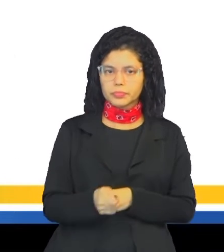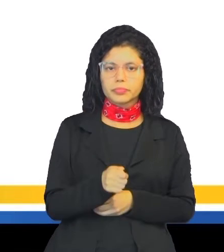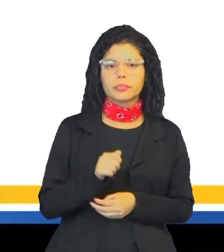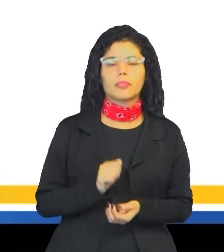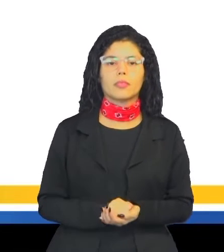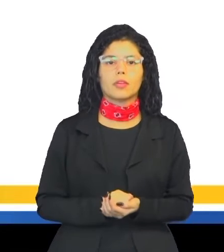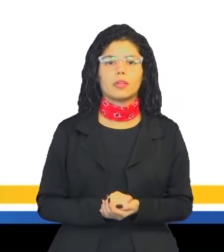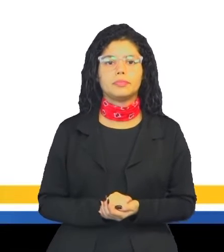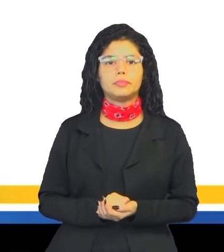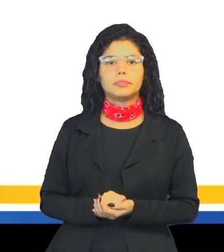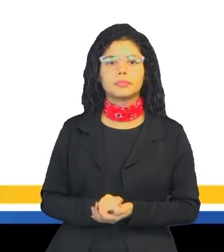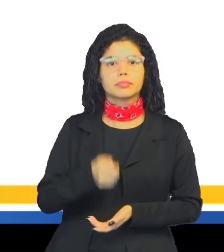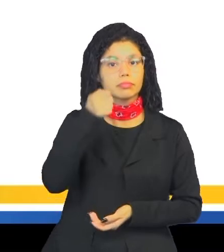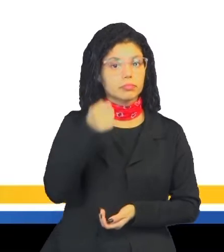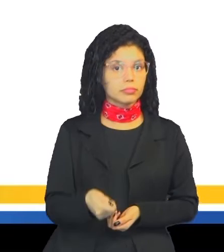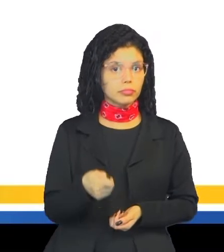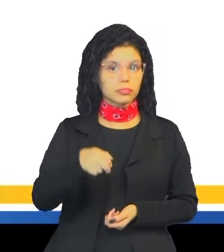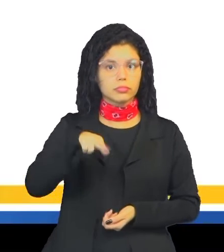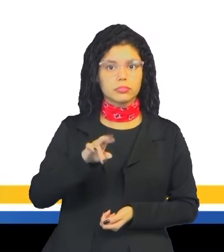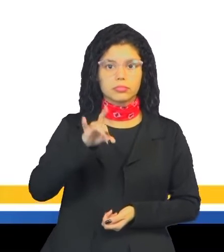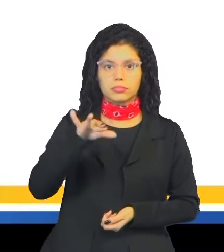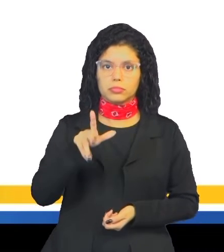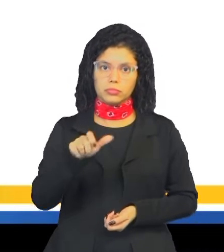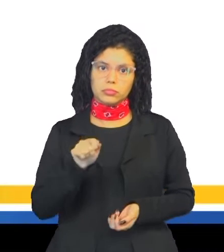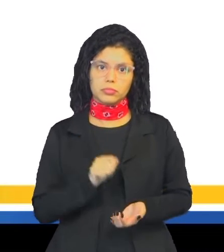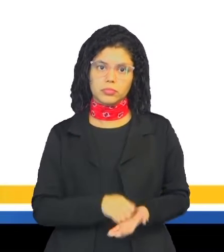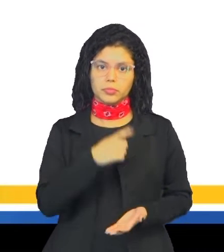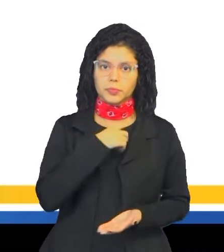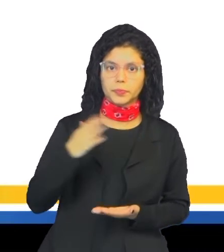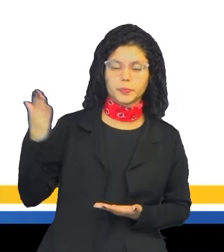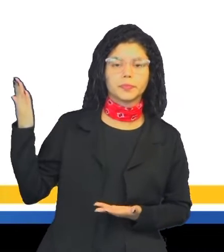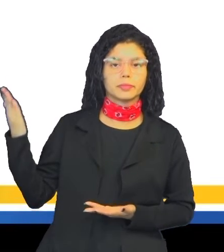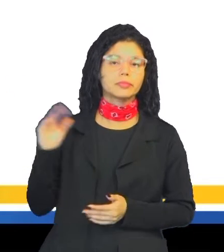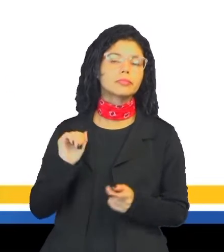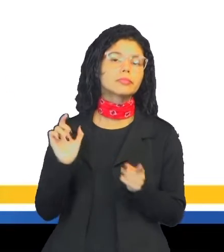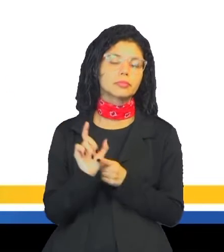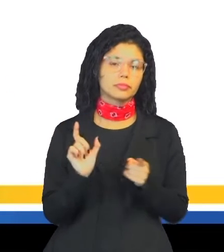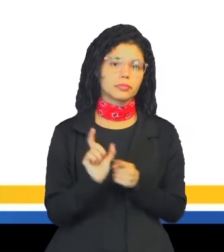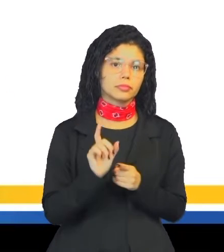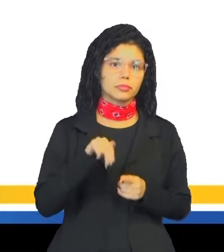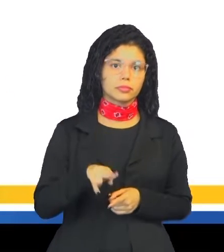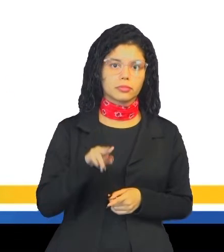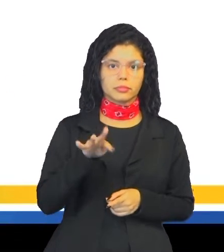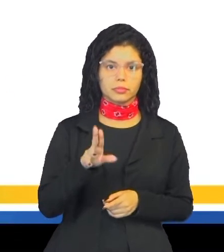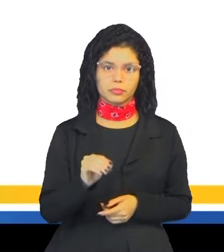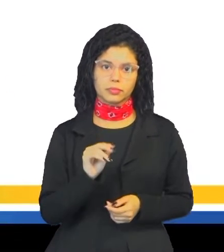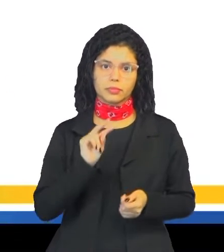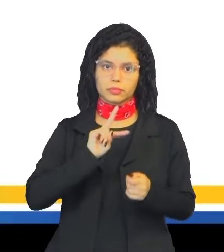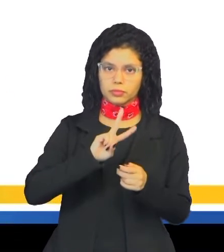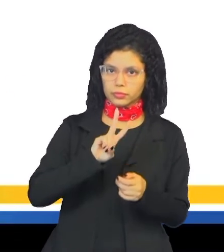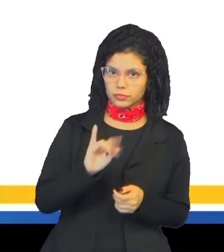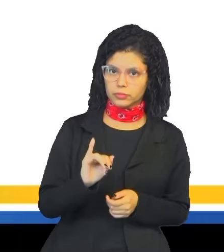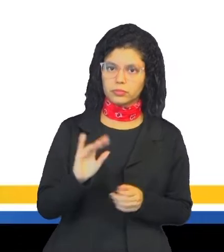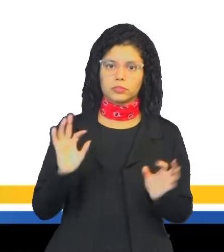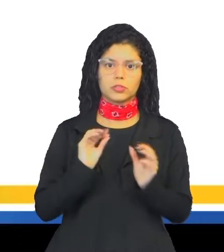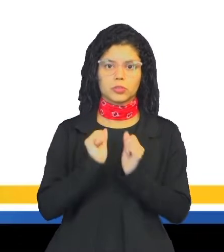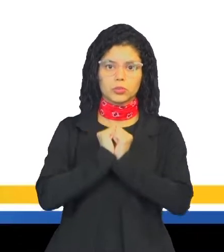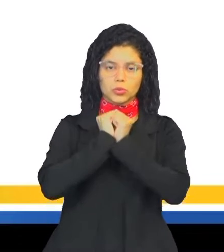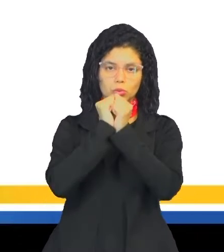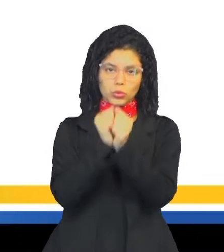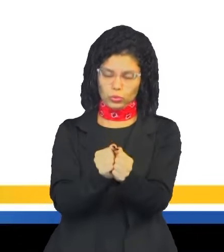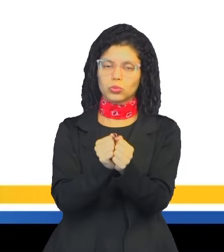resistência. A resistência quilombola, a gente tem aí a palavra de origem quimbundo, né, que faz referência à união,